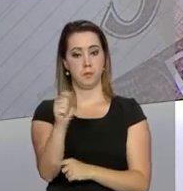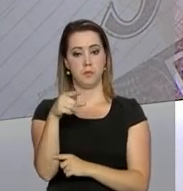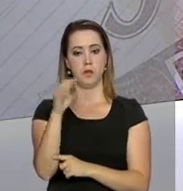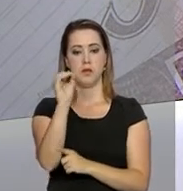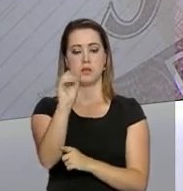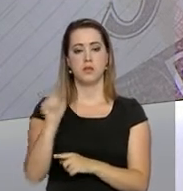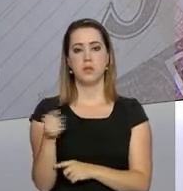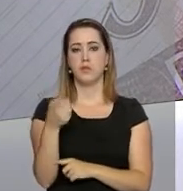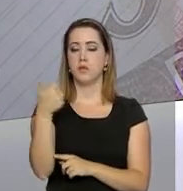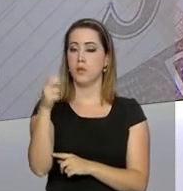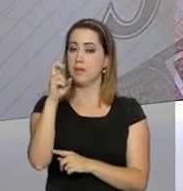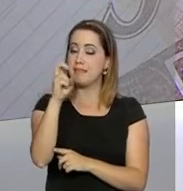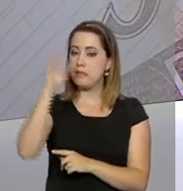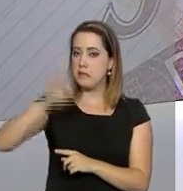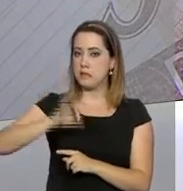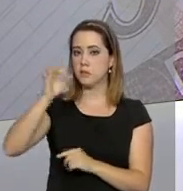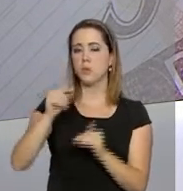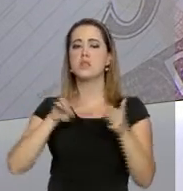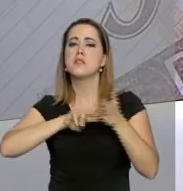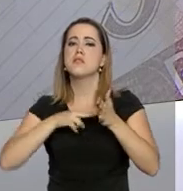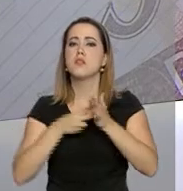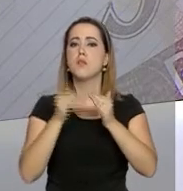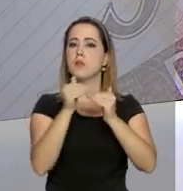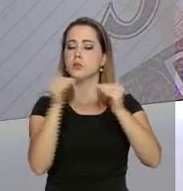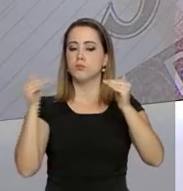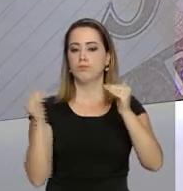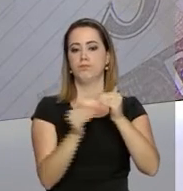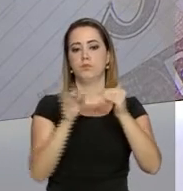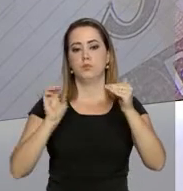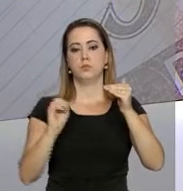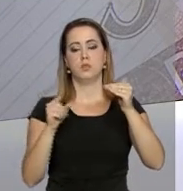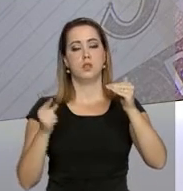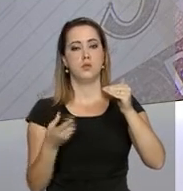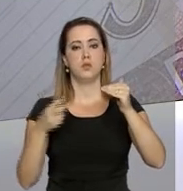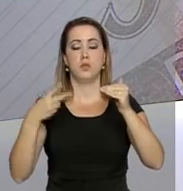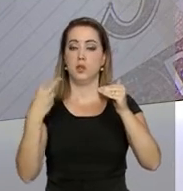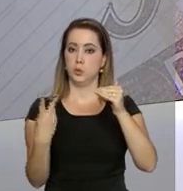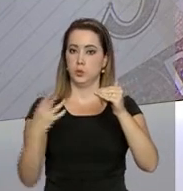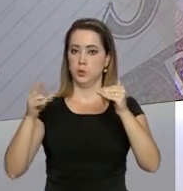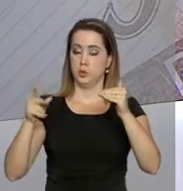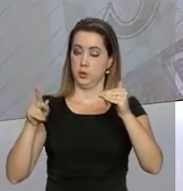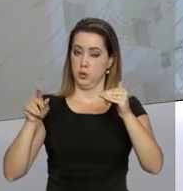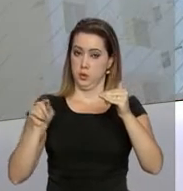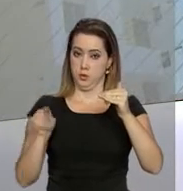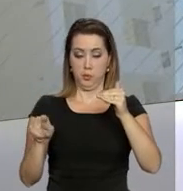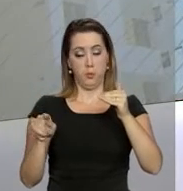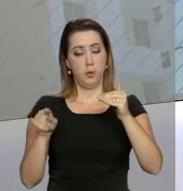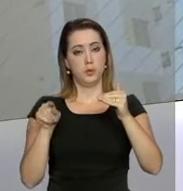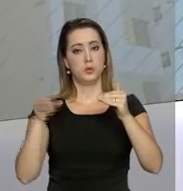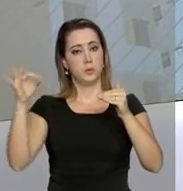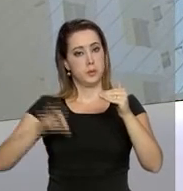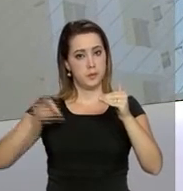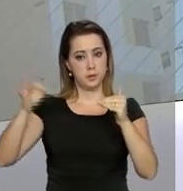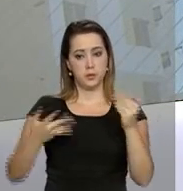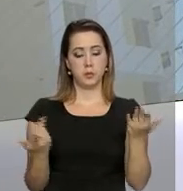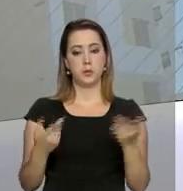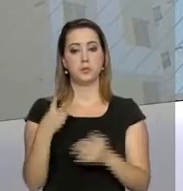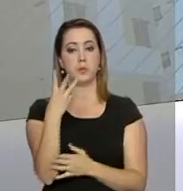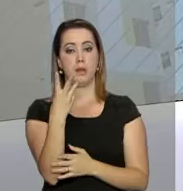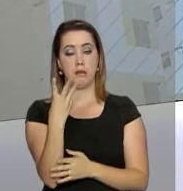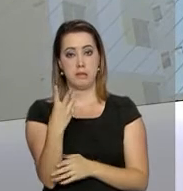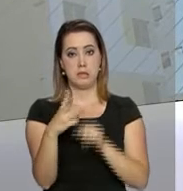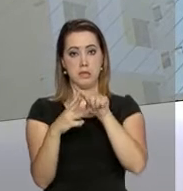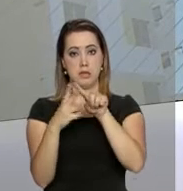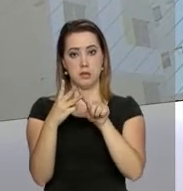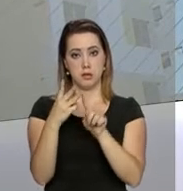de 0,02 ponto percentual em relação à última avaliação três das oito classes de